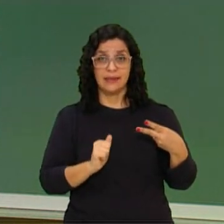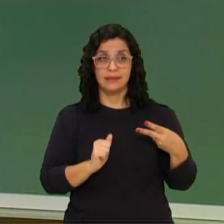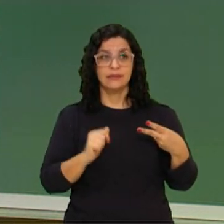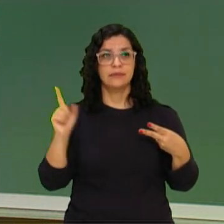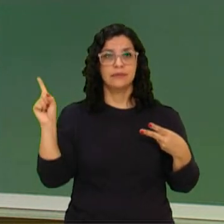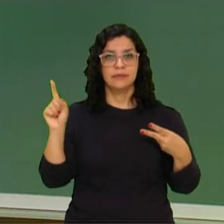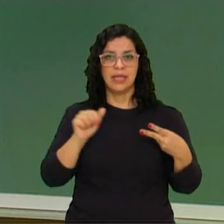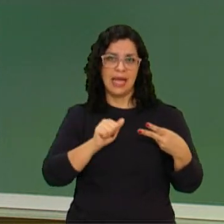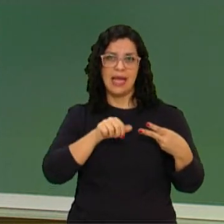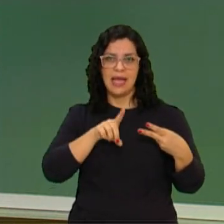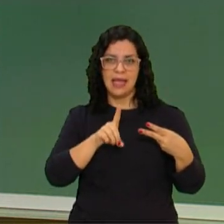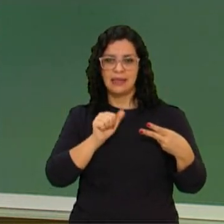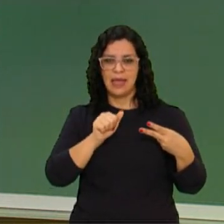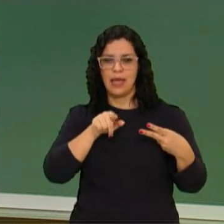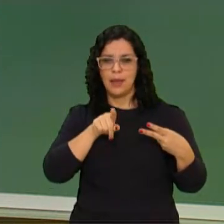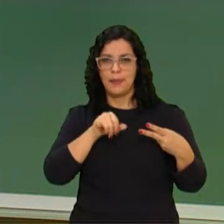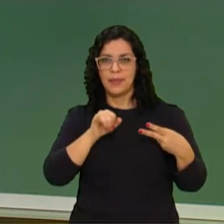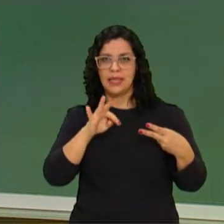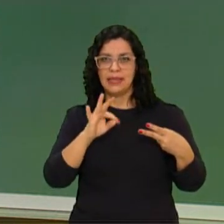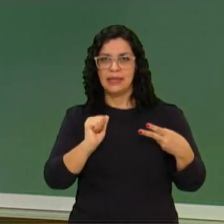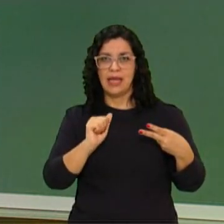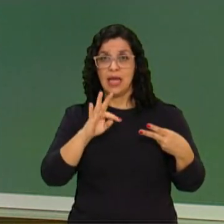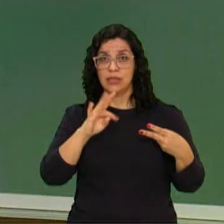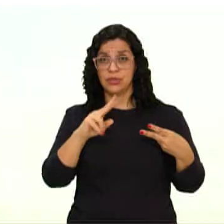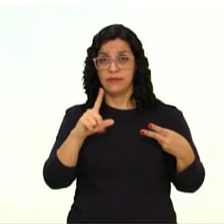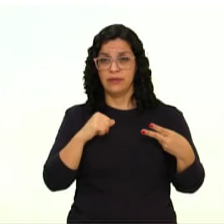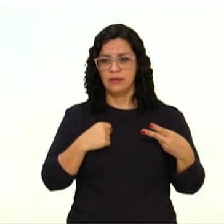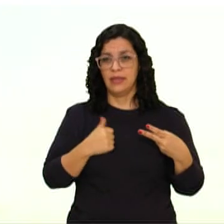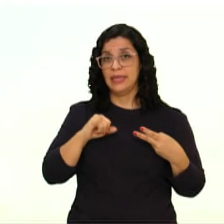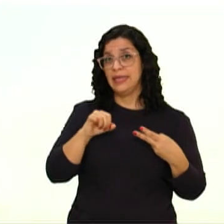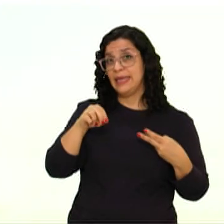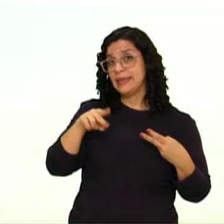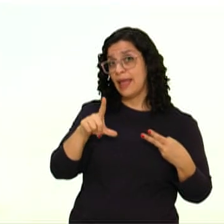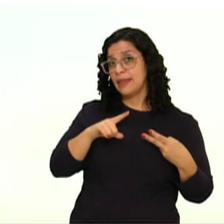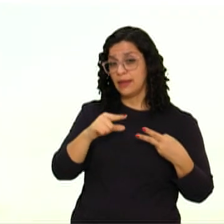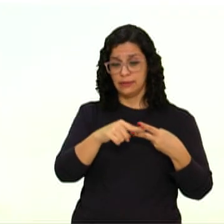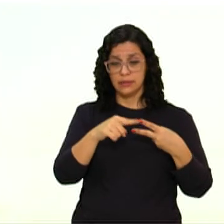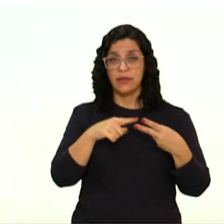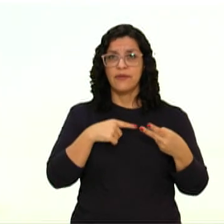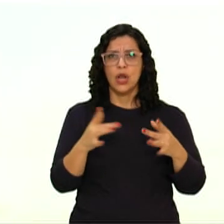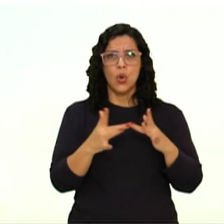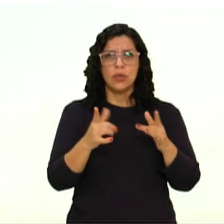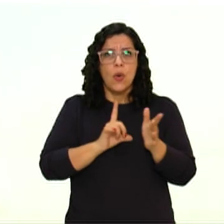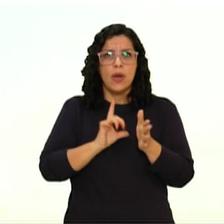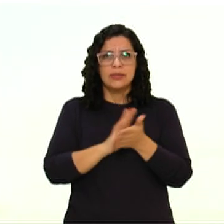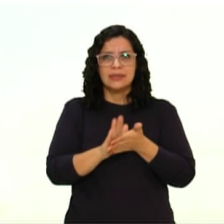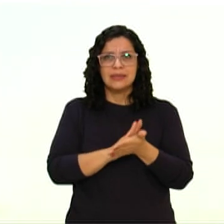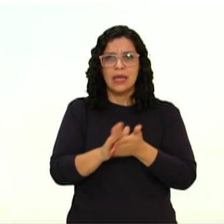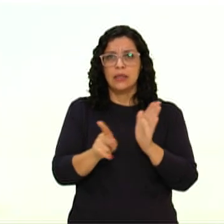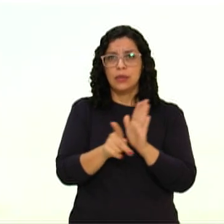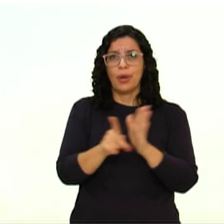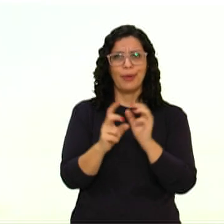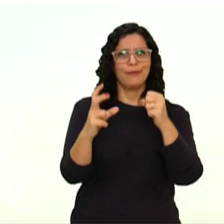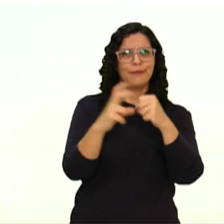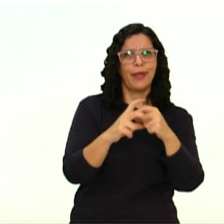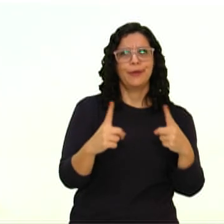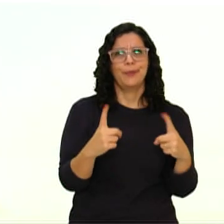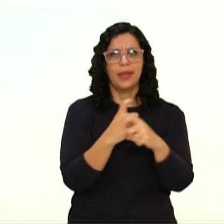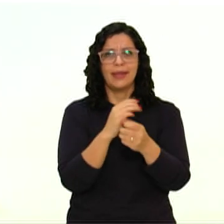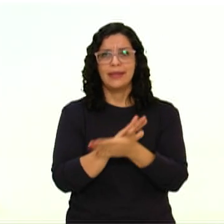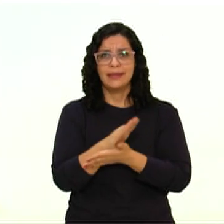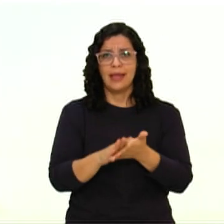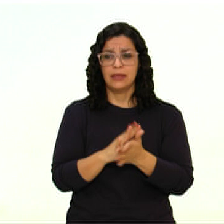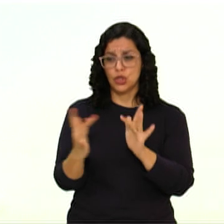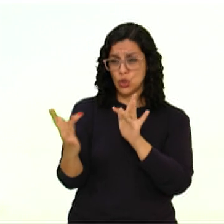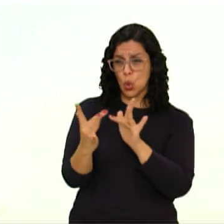resposta imune adaptativa. A resposta inata, ela não depende de um contato anterior com agentes agressores e também não se altera após